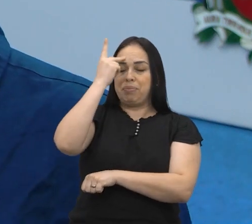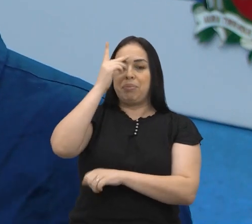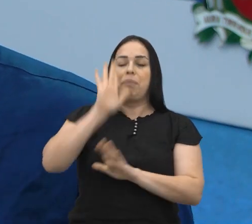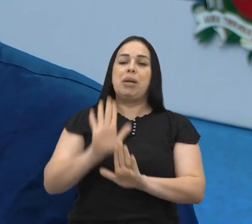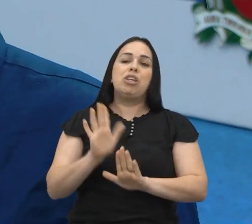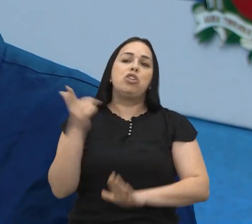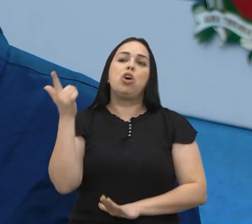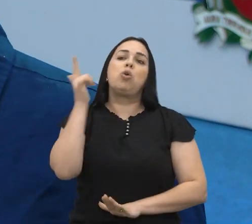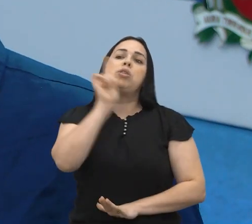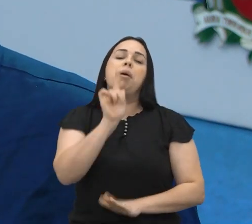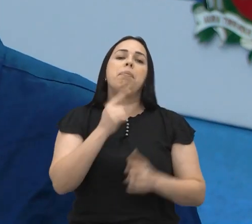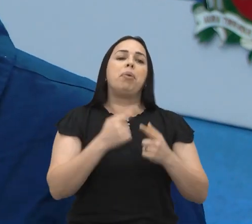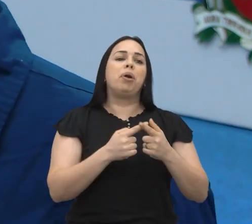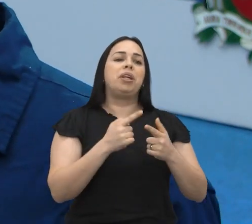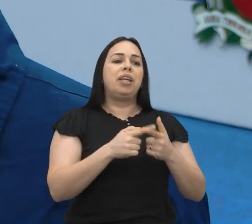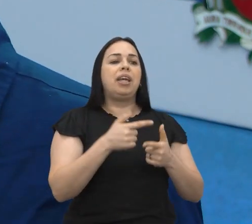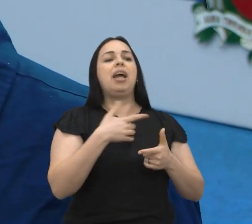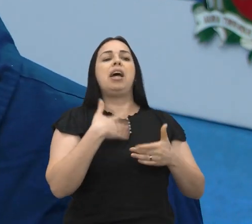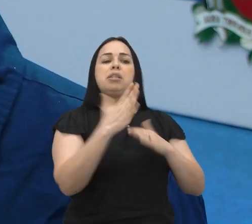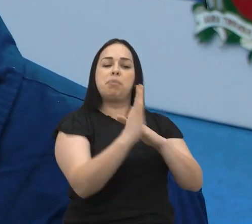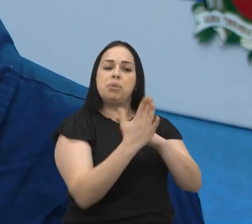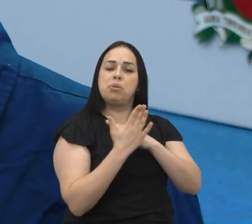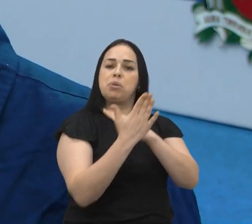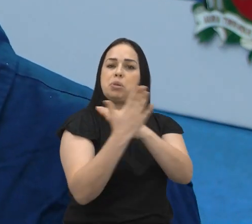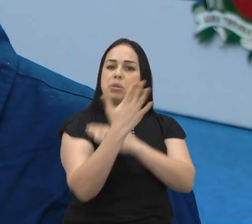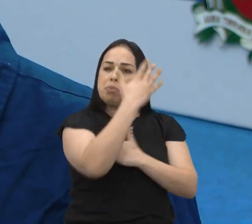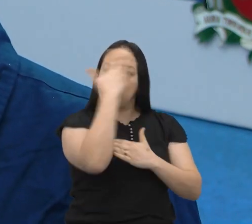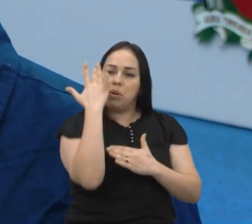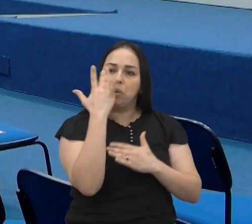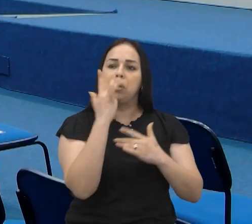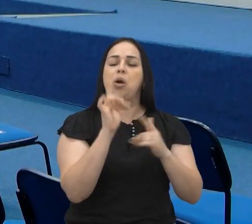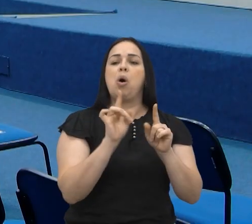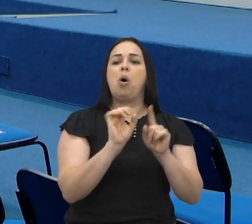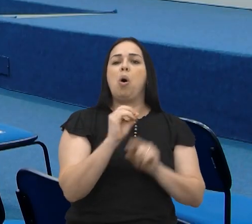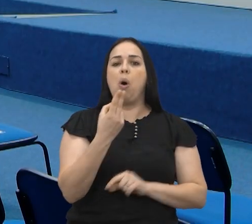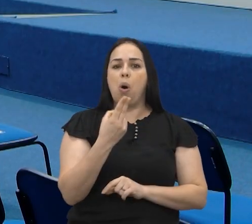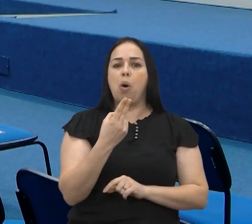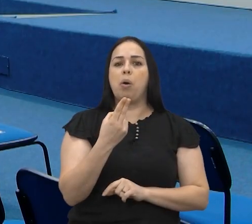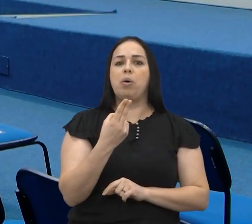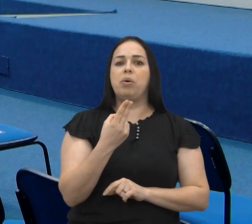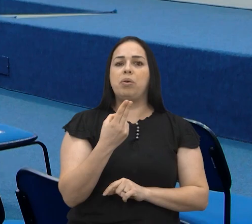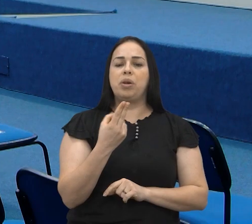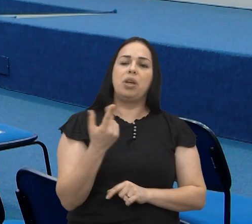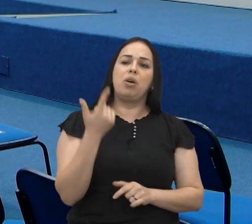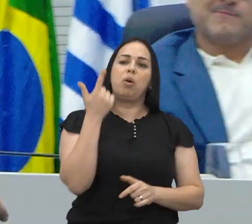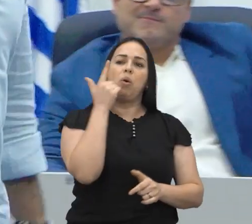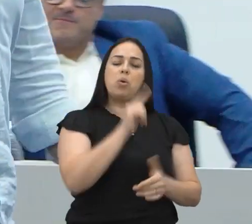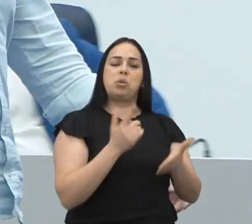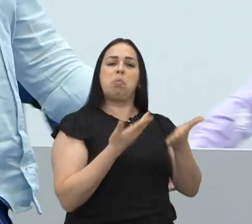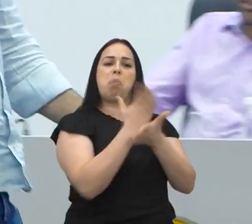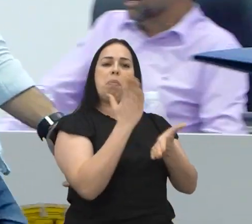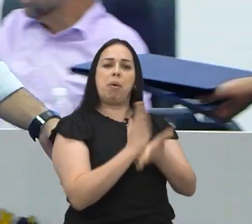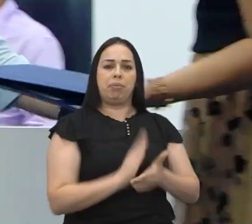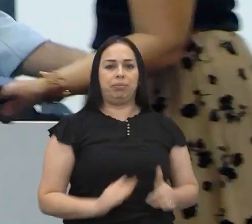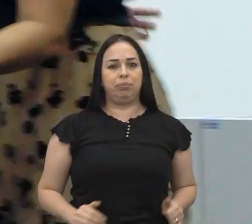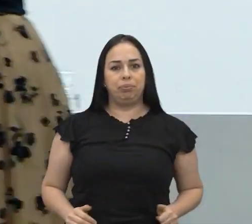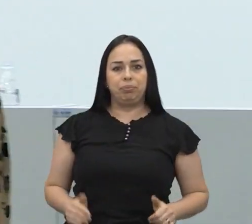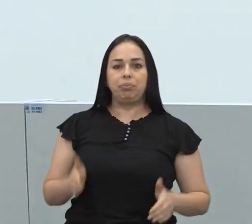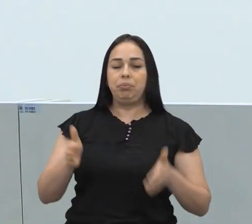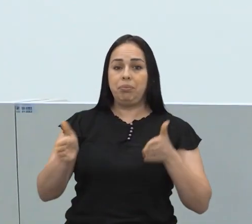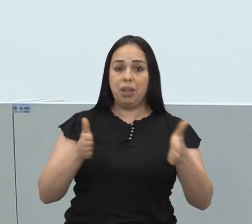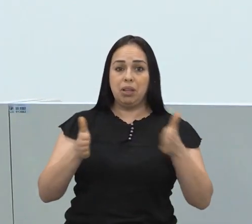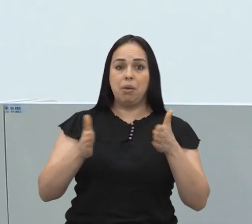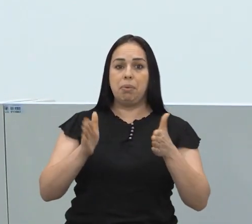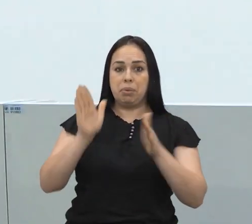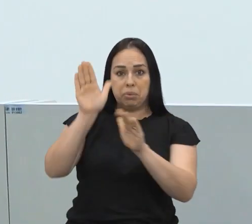ou pelas autorizações que eu obtive junto da casa. Mais um momento de reconhecimento. Houve ainda a entrega